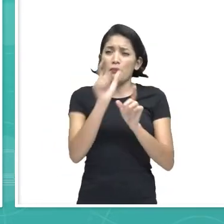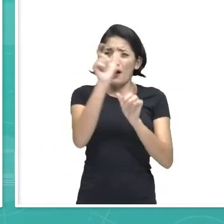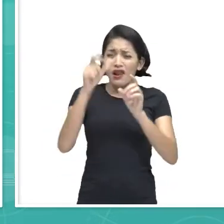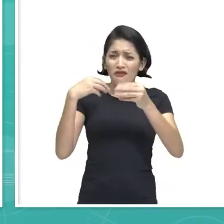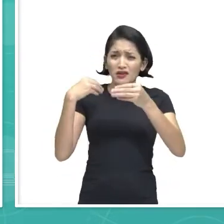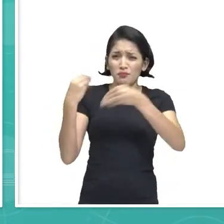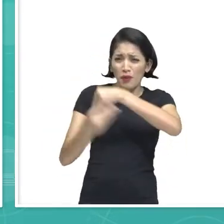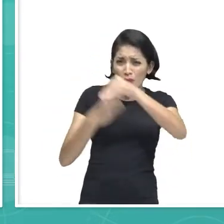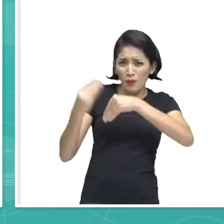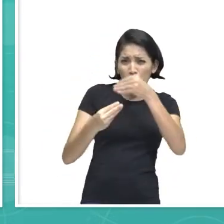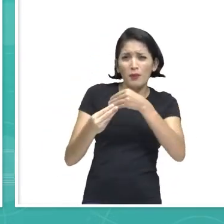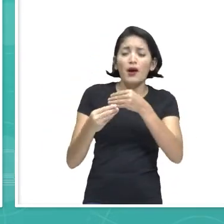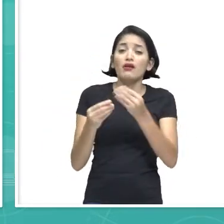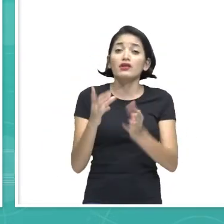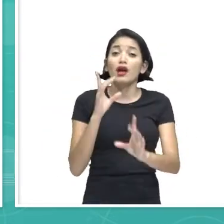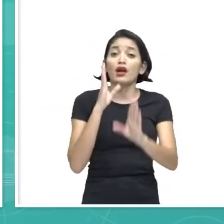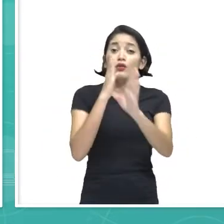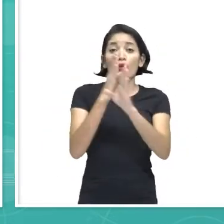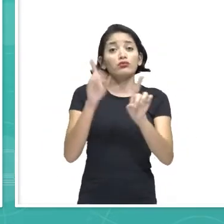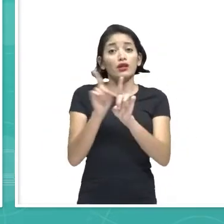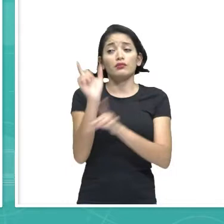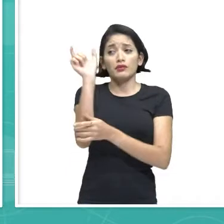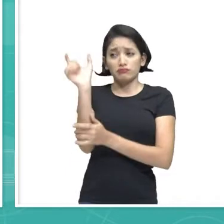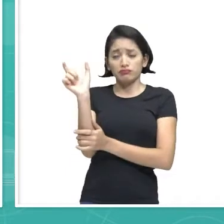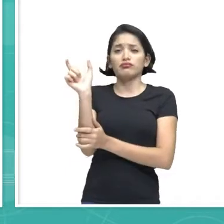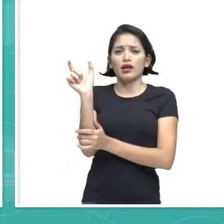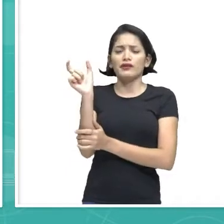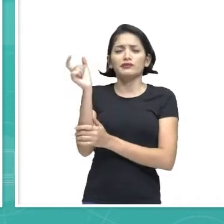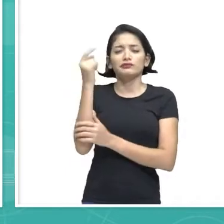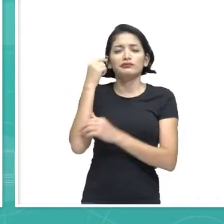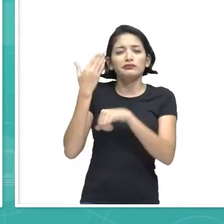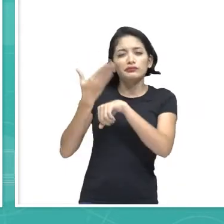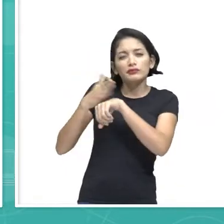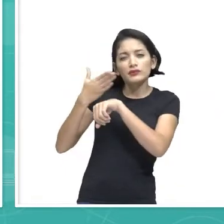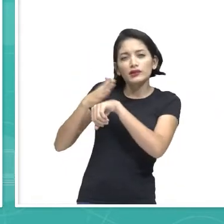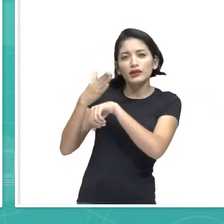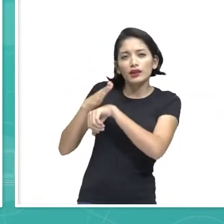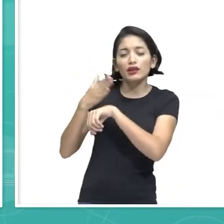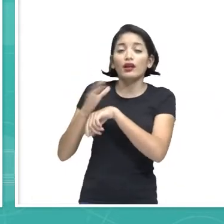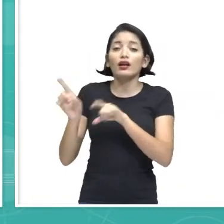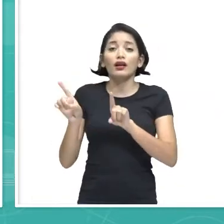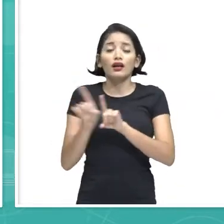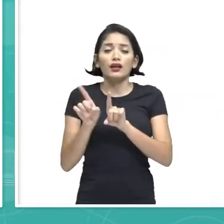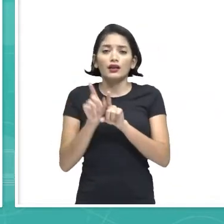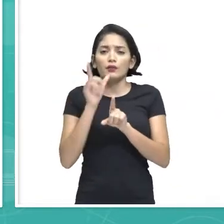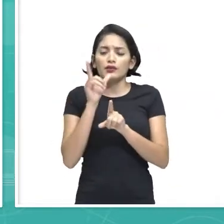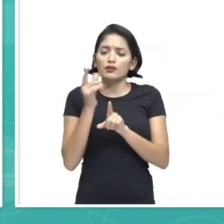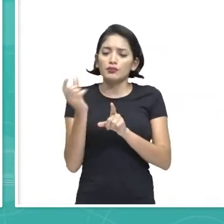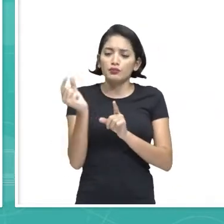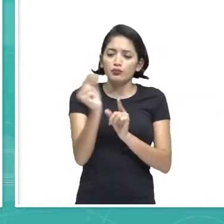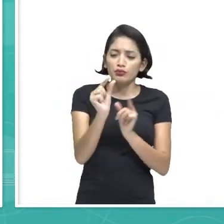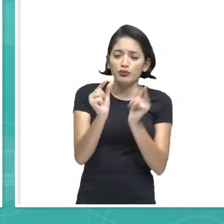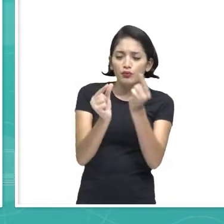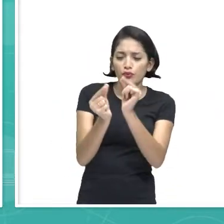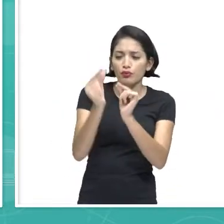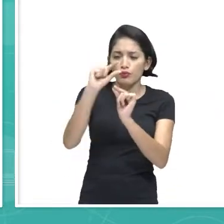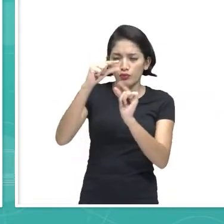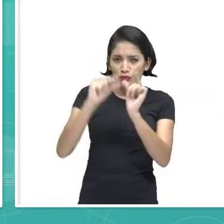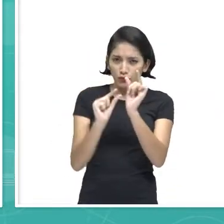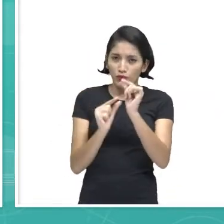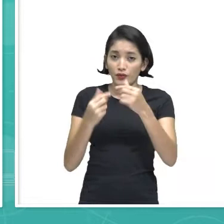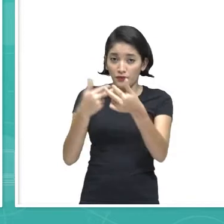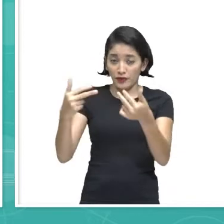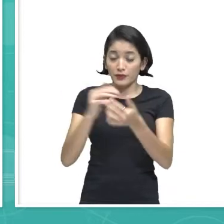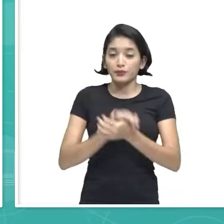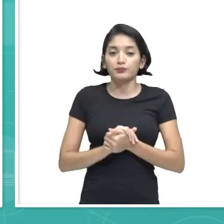letras. Você está treinando aí o seu cérebro, até com atividades de encaixe também. Bom,